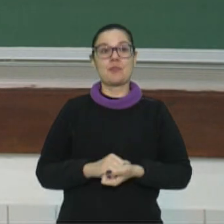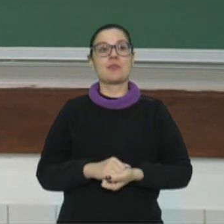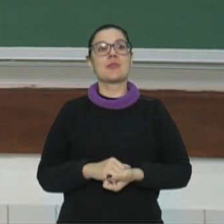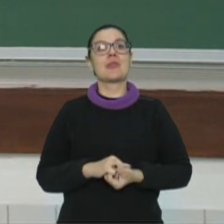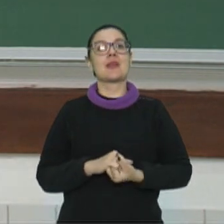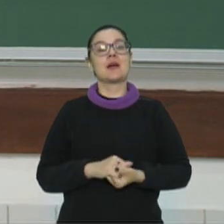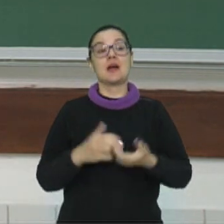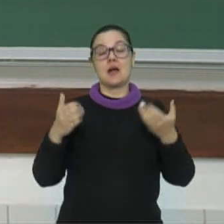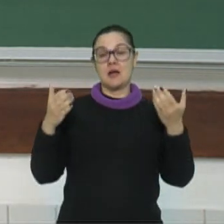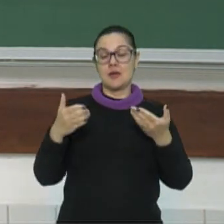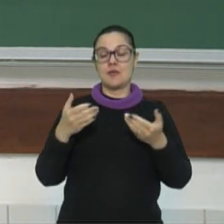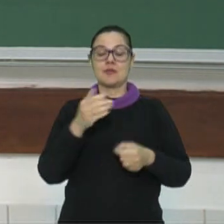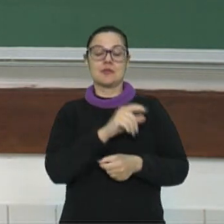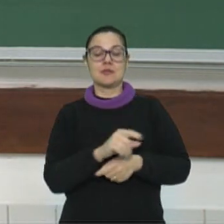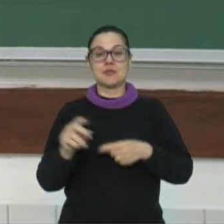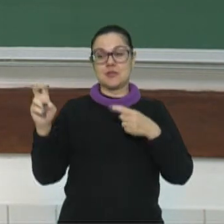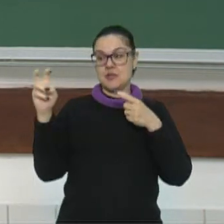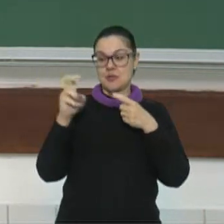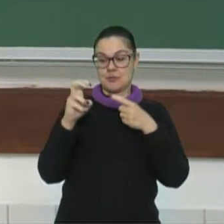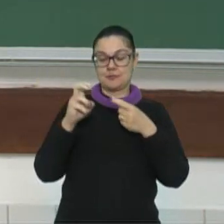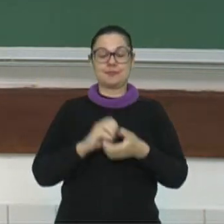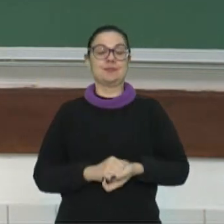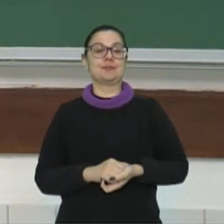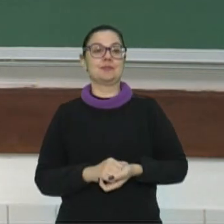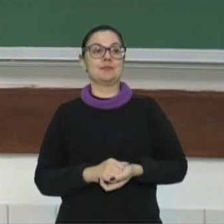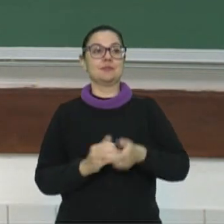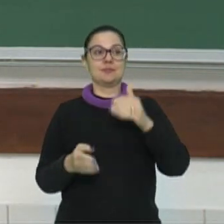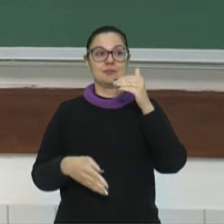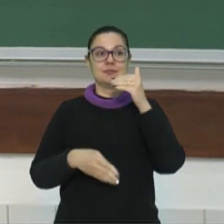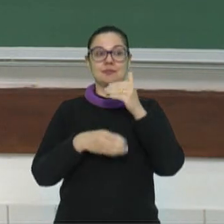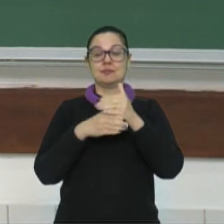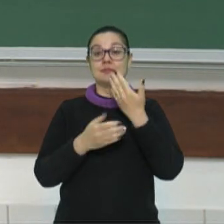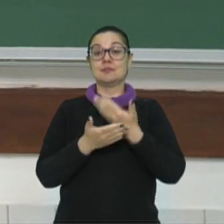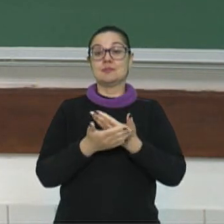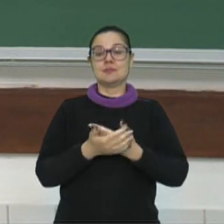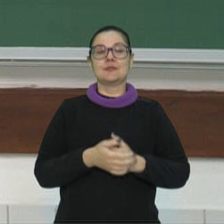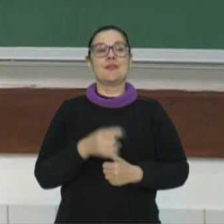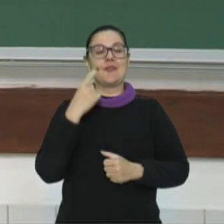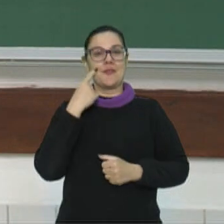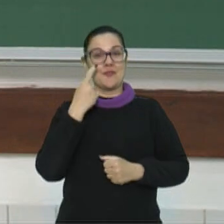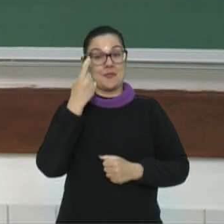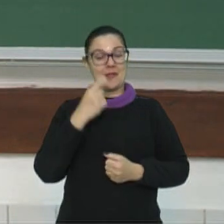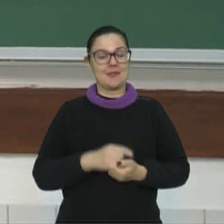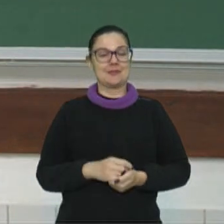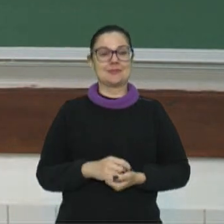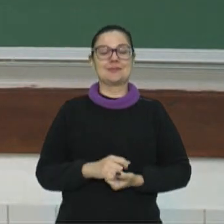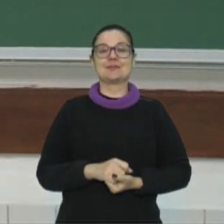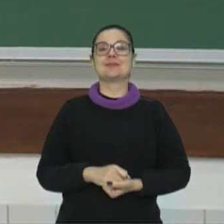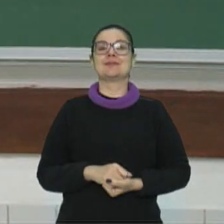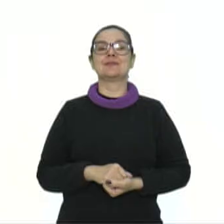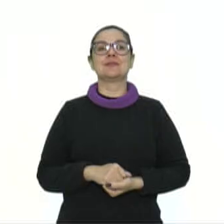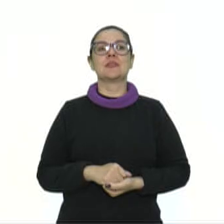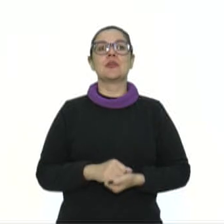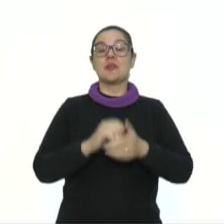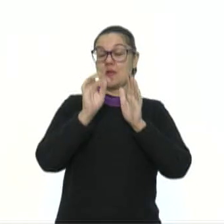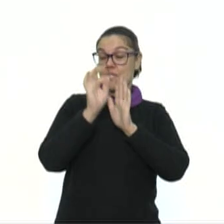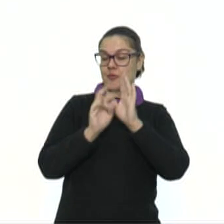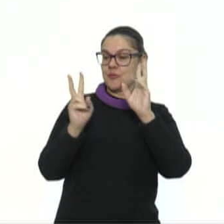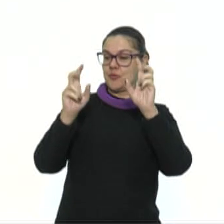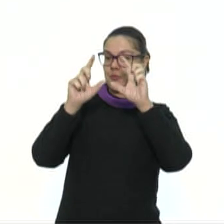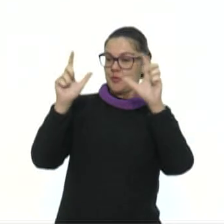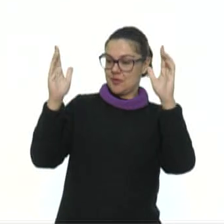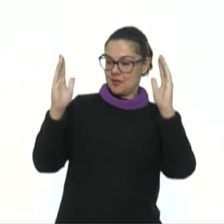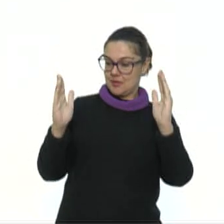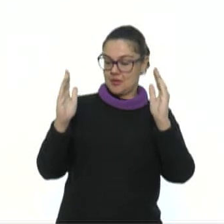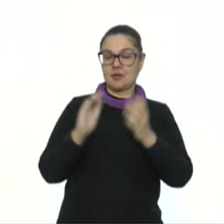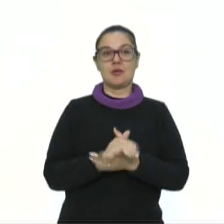querido? Bom, exercício 5, a gente está fechando a nossa aula, vamos lá comigo, ficar firme aí. No trecho,